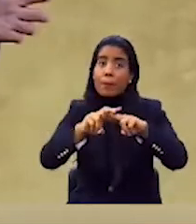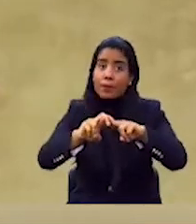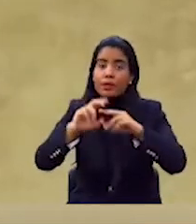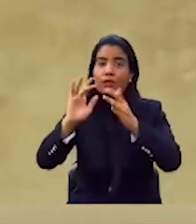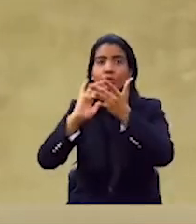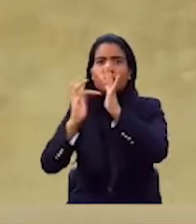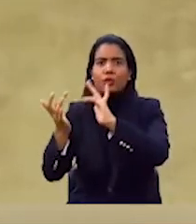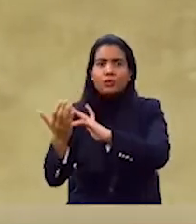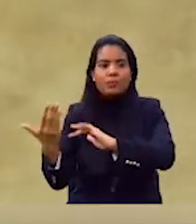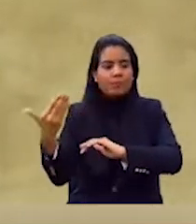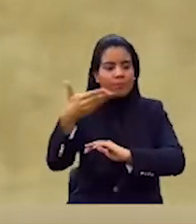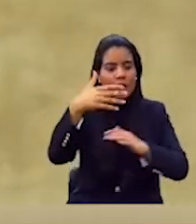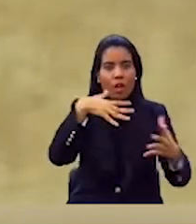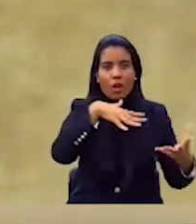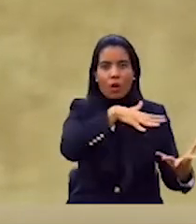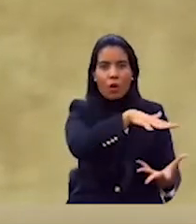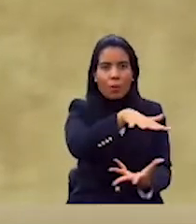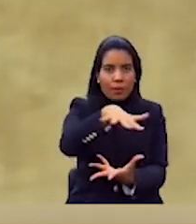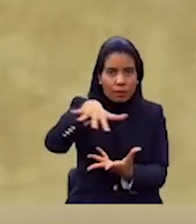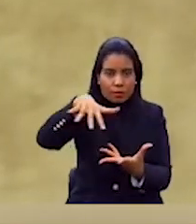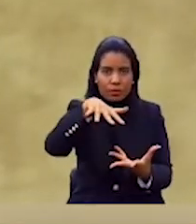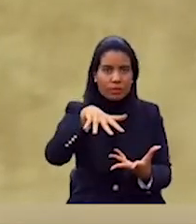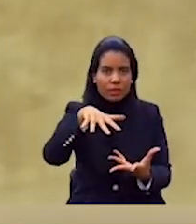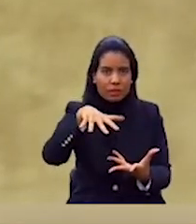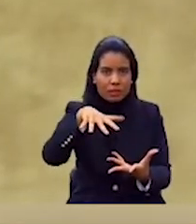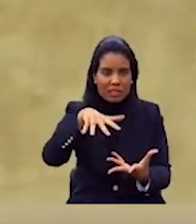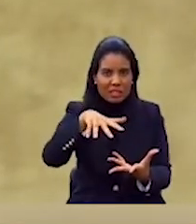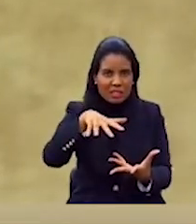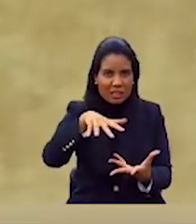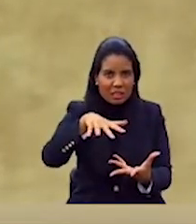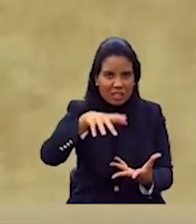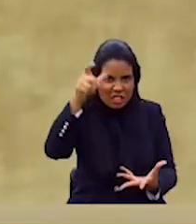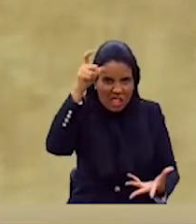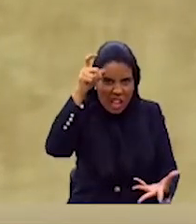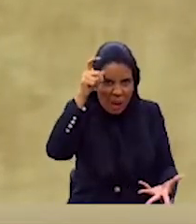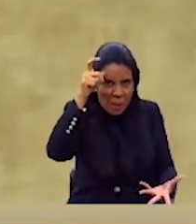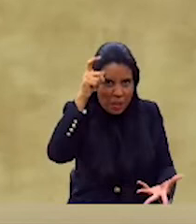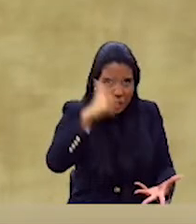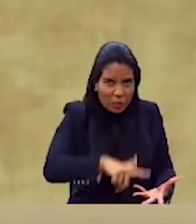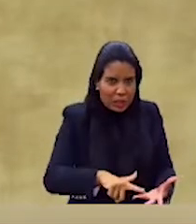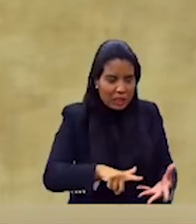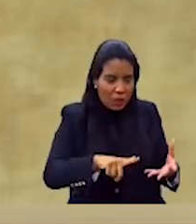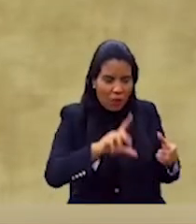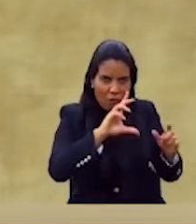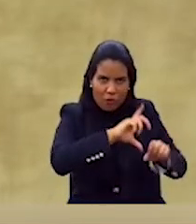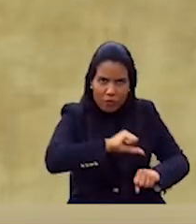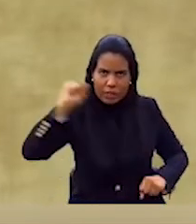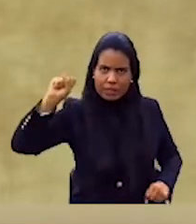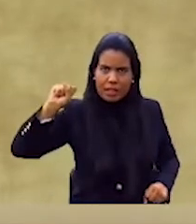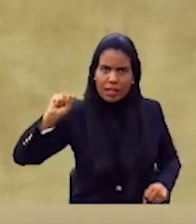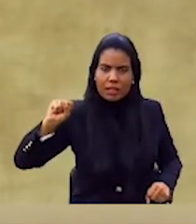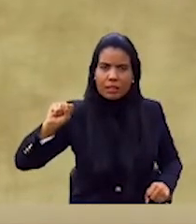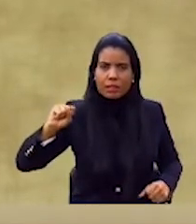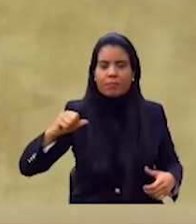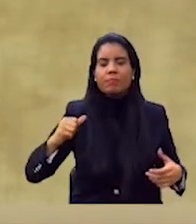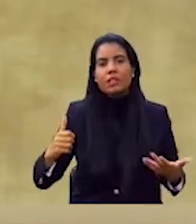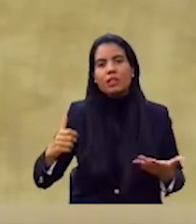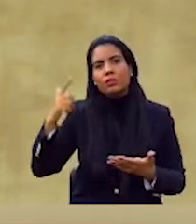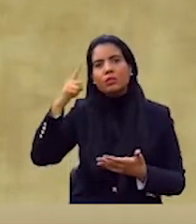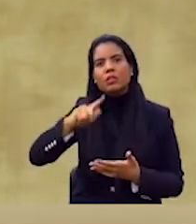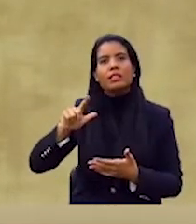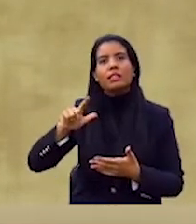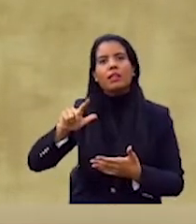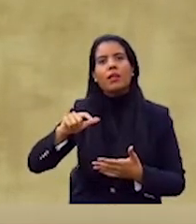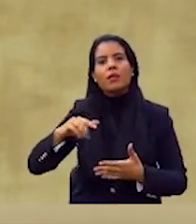mundo vencer o mal para ter autoridade sobre tudo que